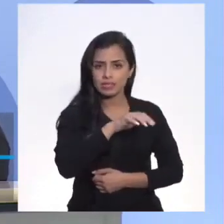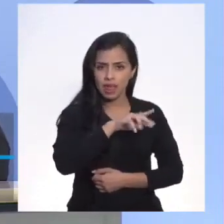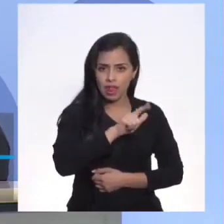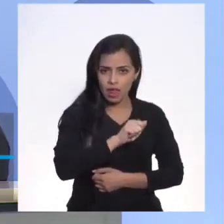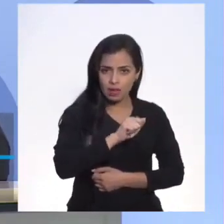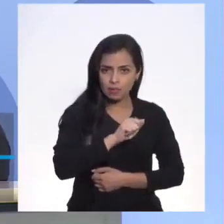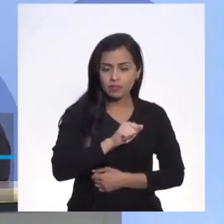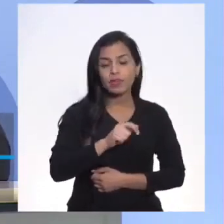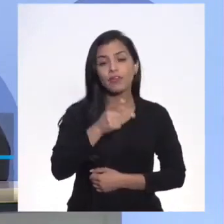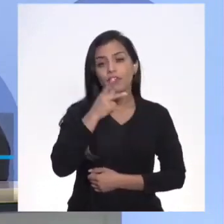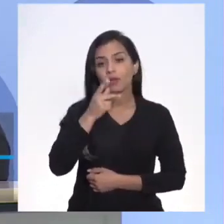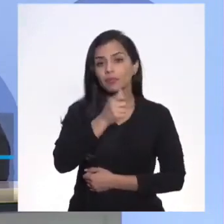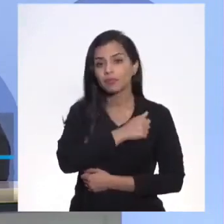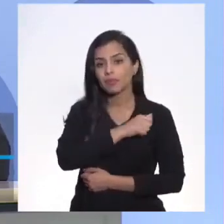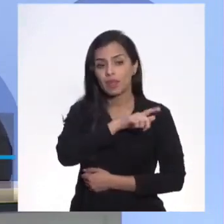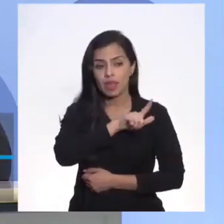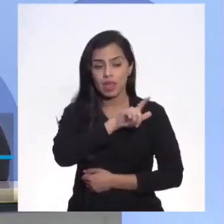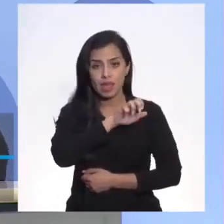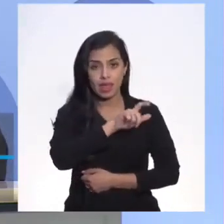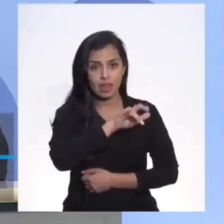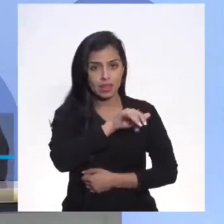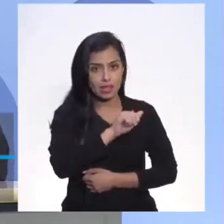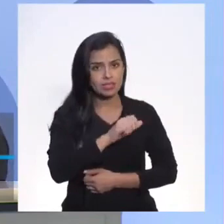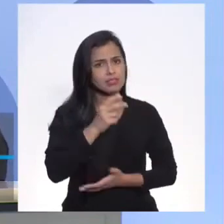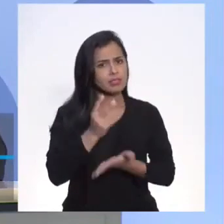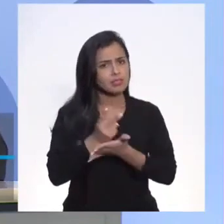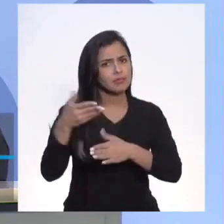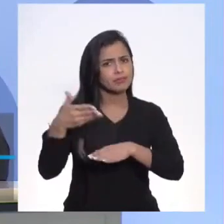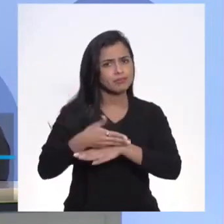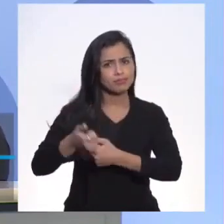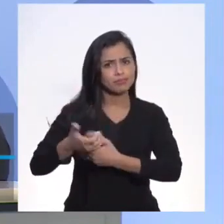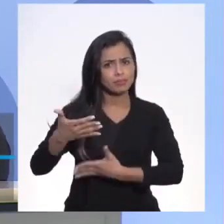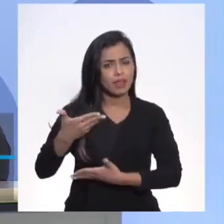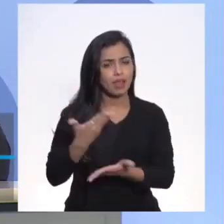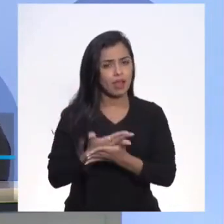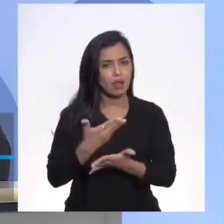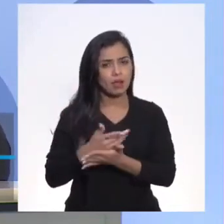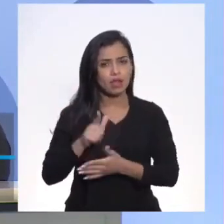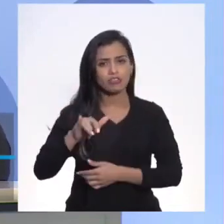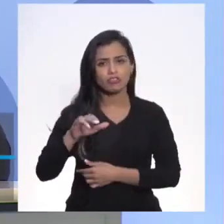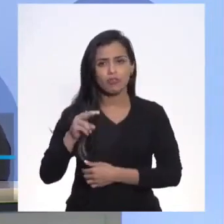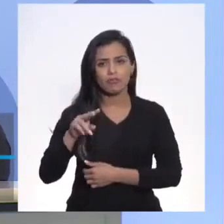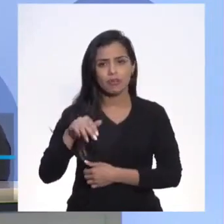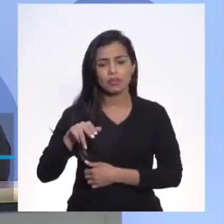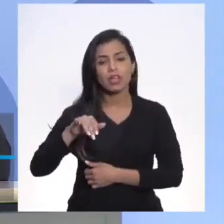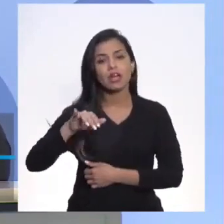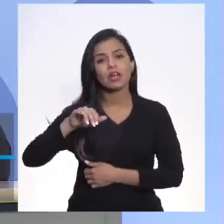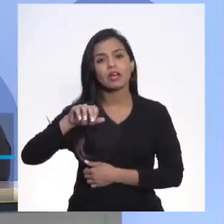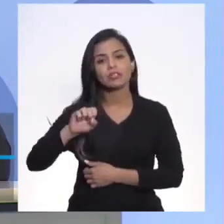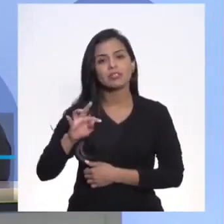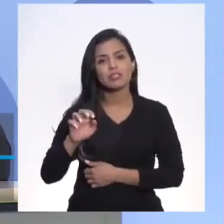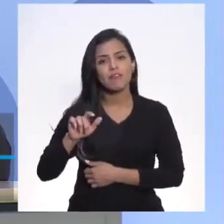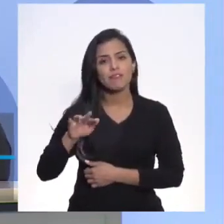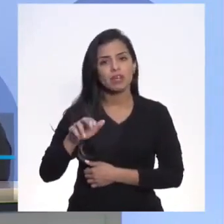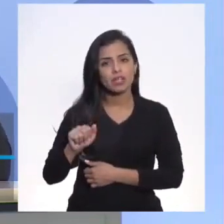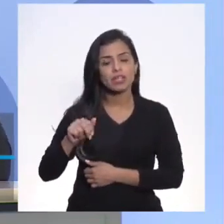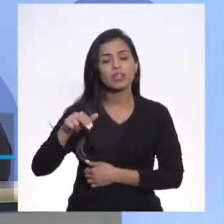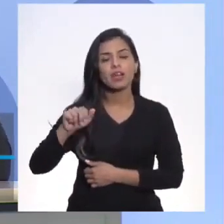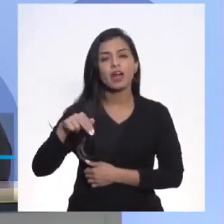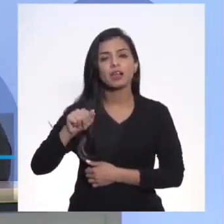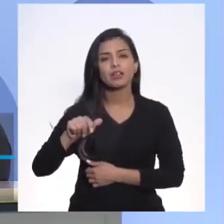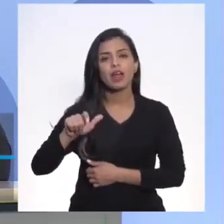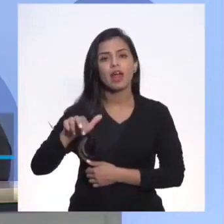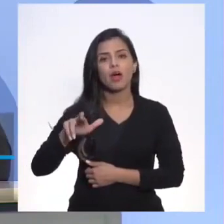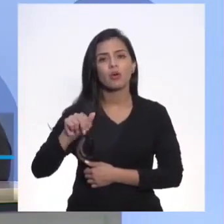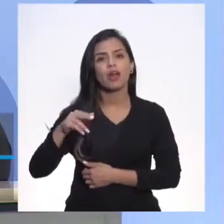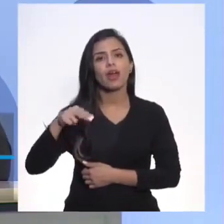alunos dos professores Elias e Andresa, que estão sempre participando aí da nossa aula. A Giovana, a Stephanie, a Ana Laura, a Nicole,